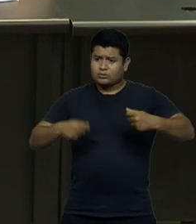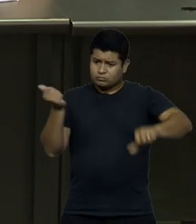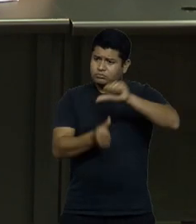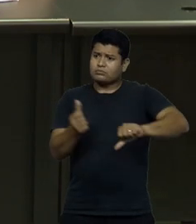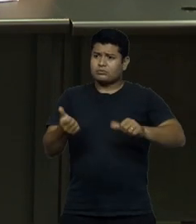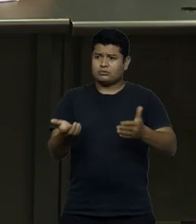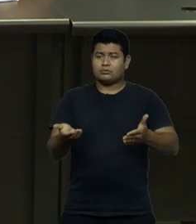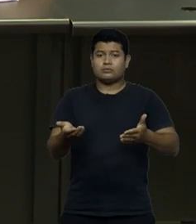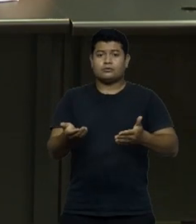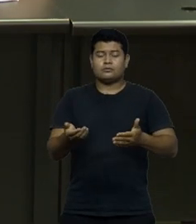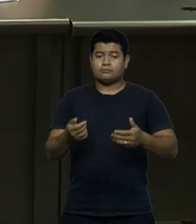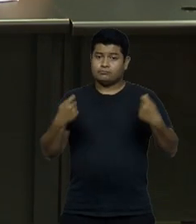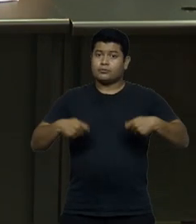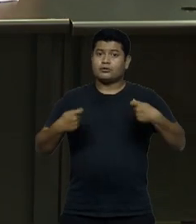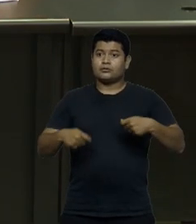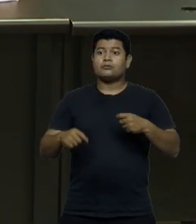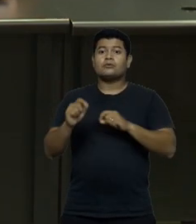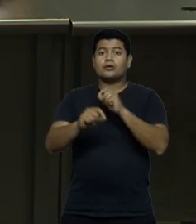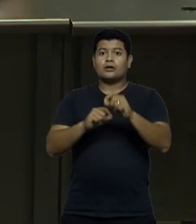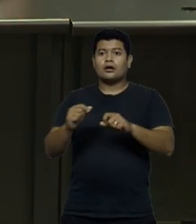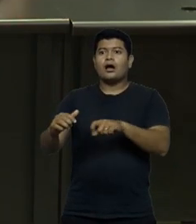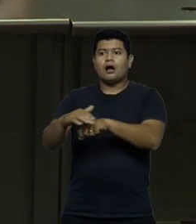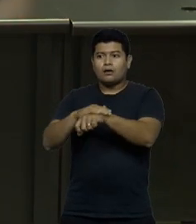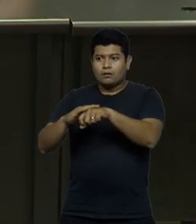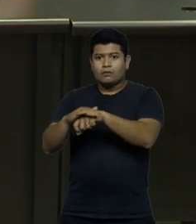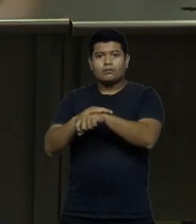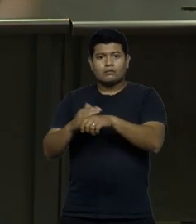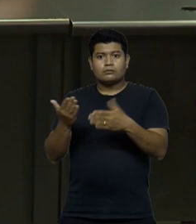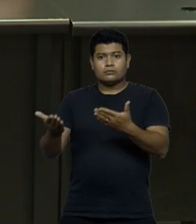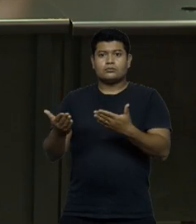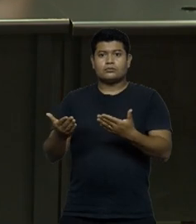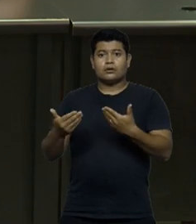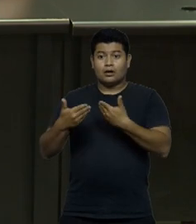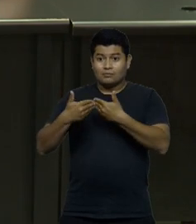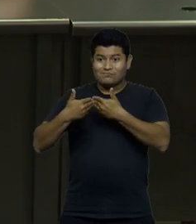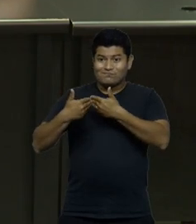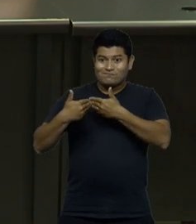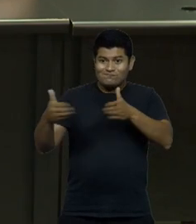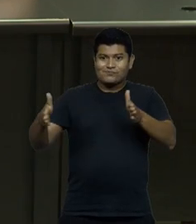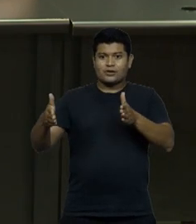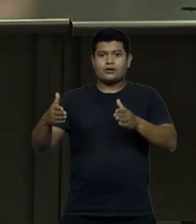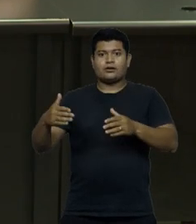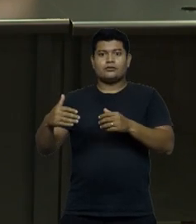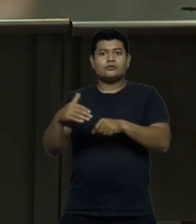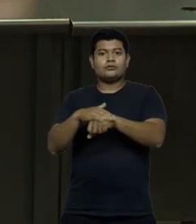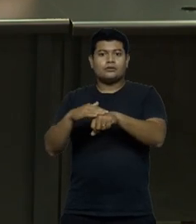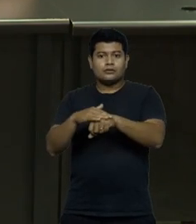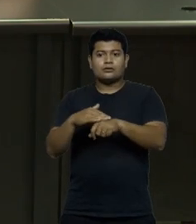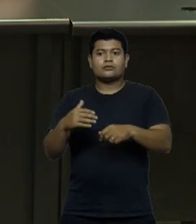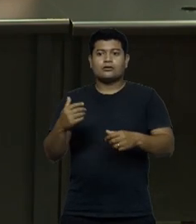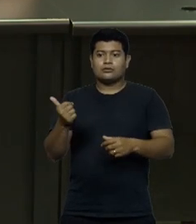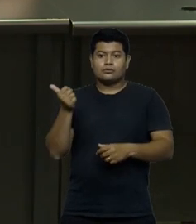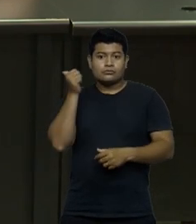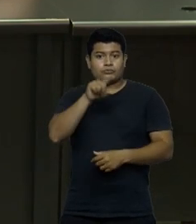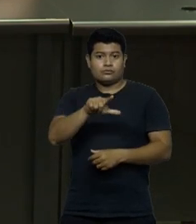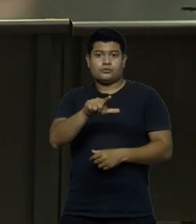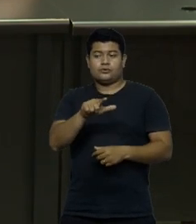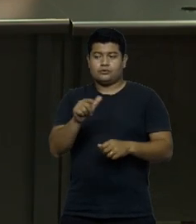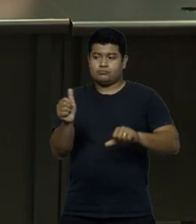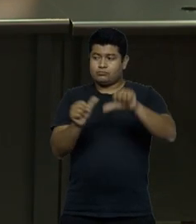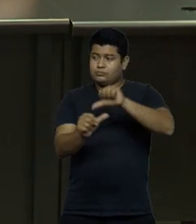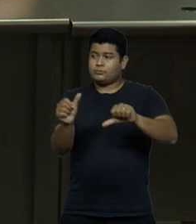nós vamos precisar precisar tencionar para abrir esse canal e corrigir né Então esse é o encaminhamento eu quero